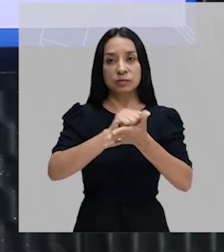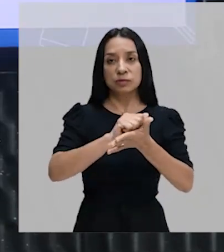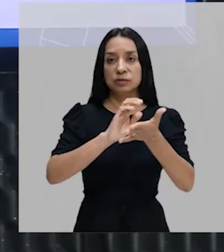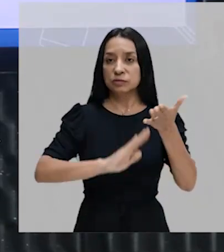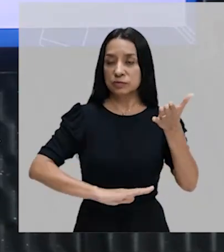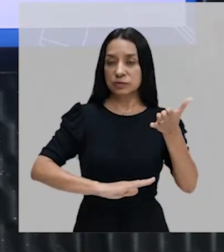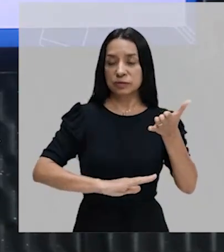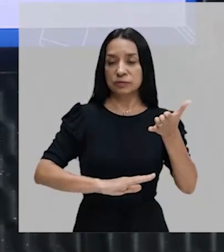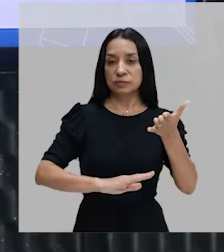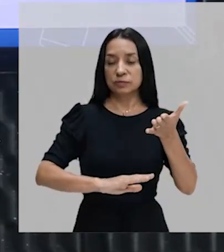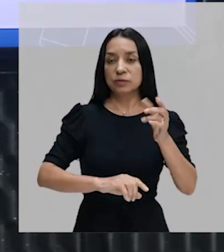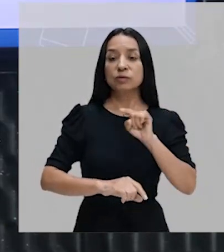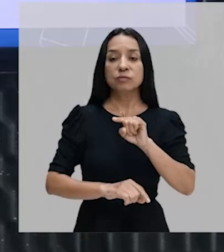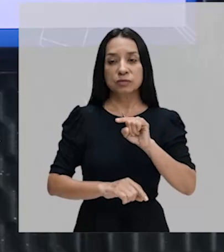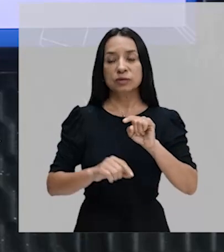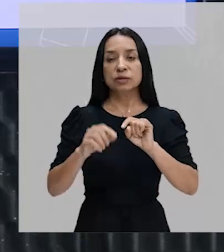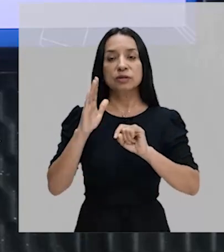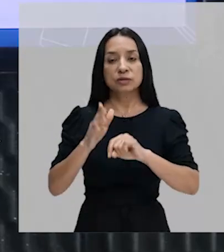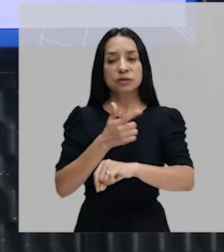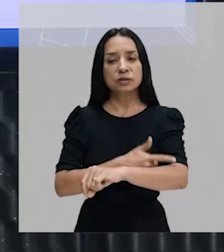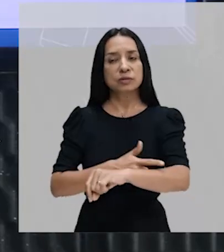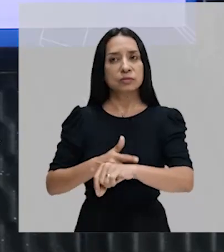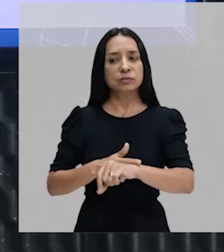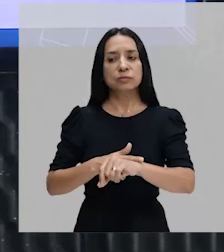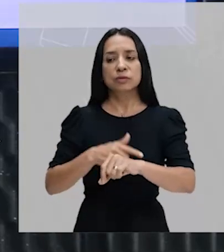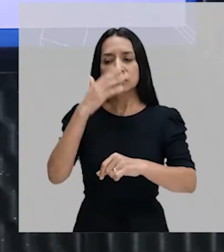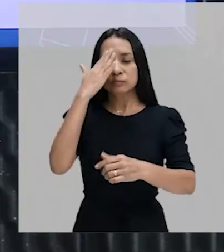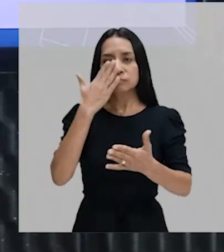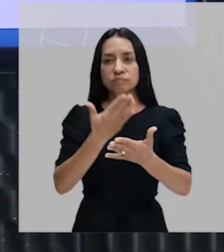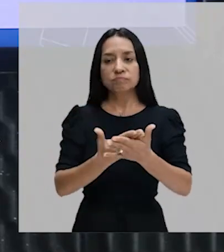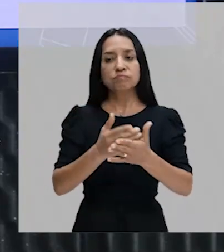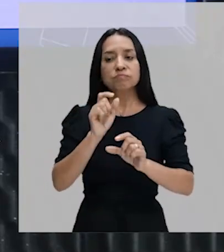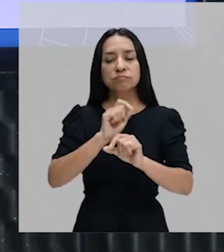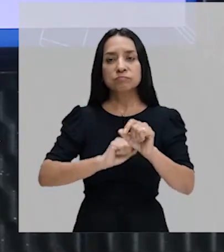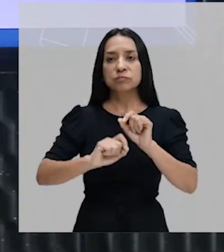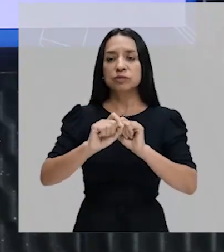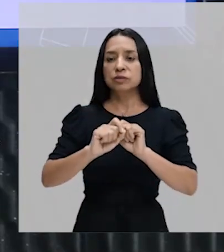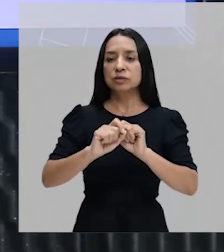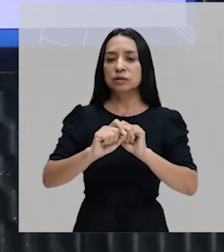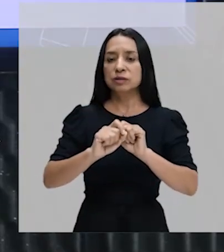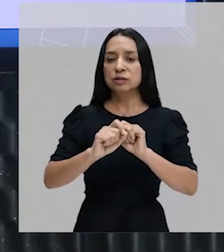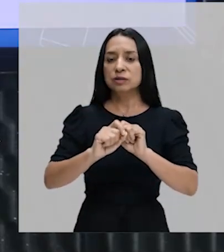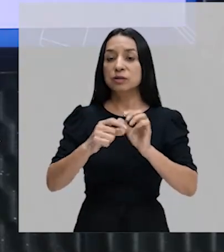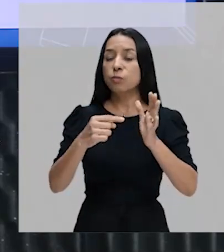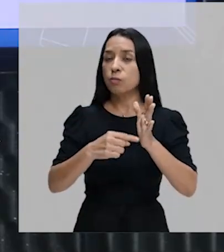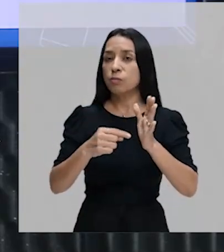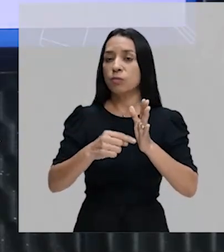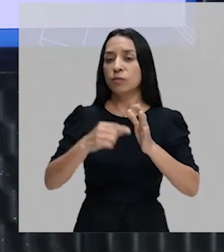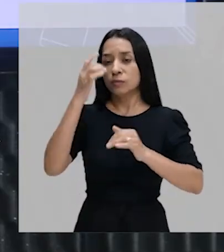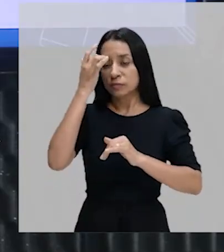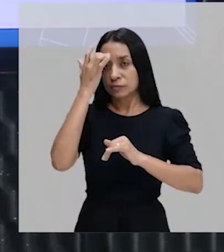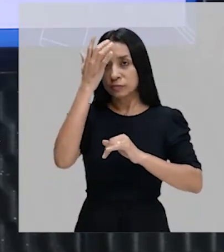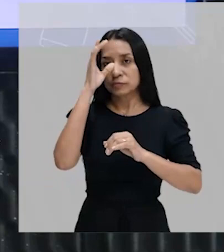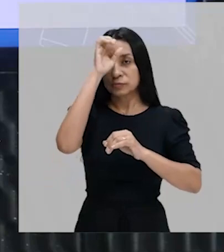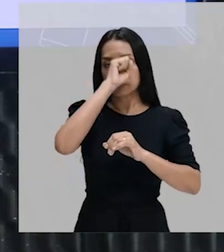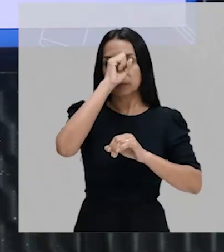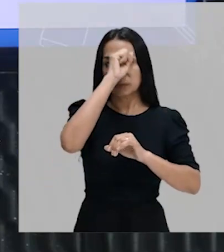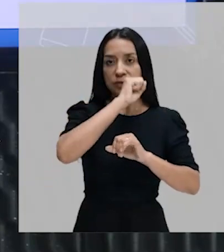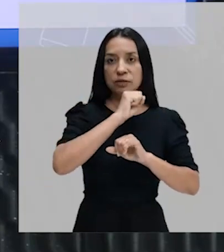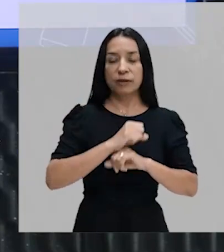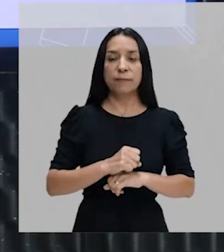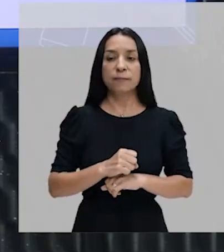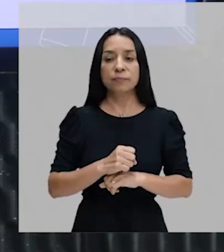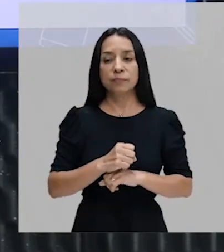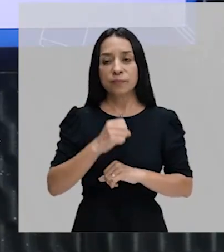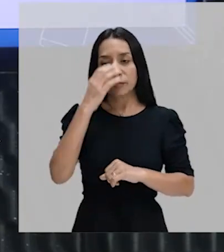para você já ir, né, se acostumando e tenho certeza por ser um tópico bem fácil para você aprender, né? No caso, tenho certeza